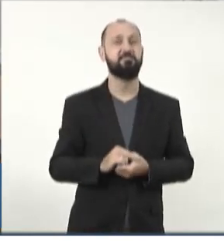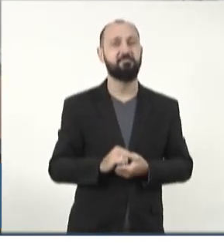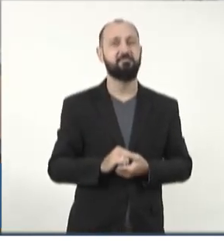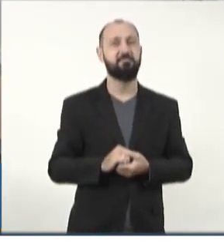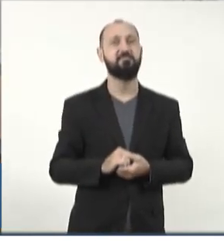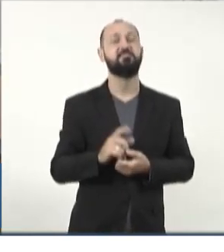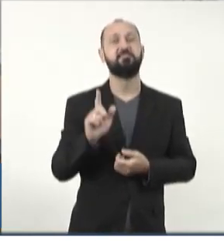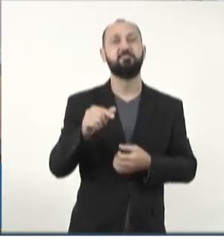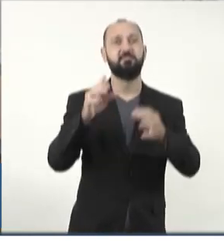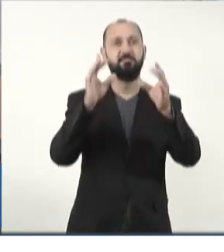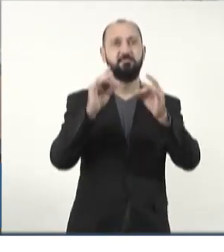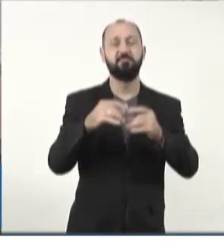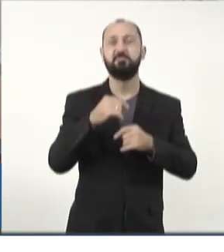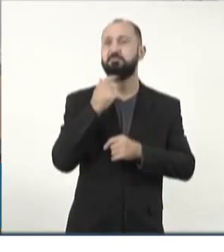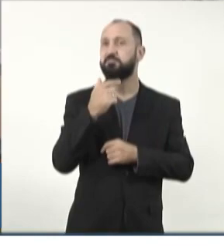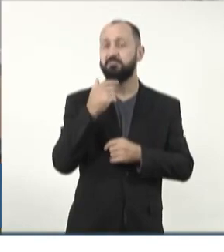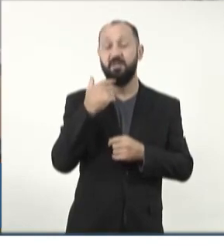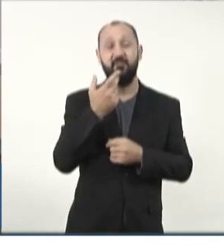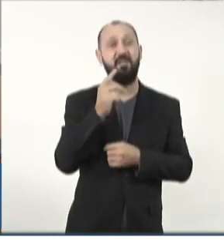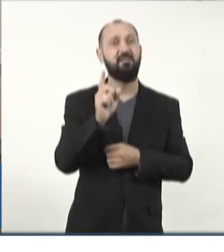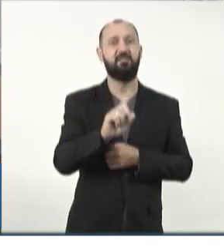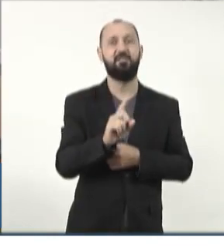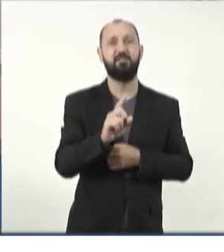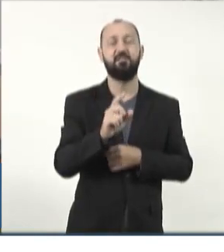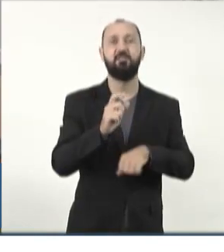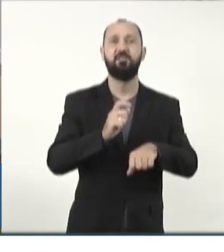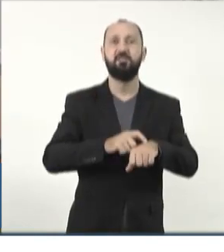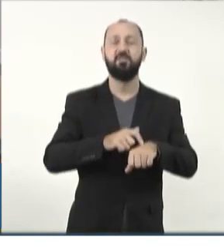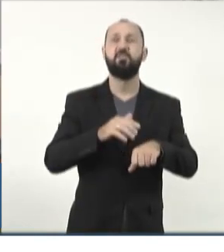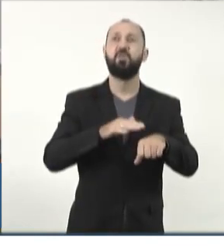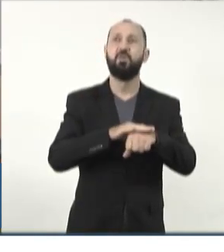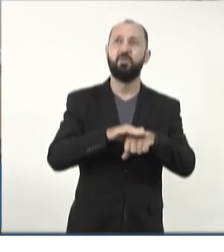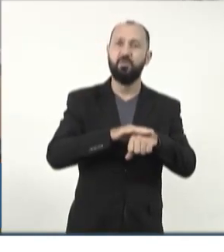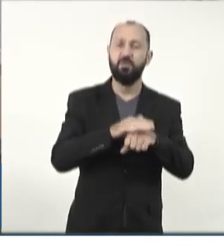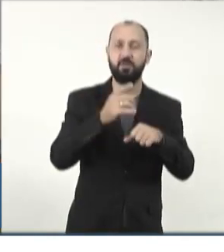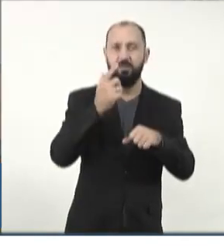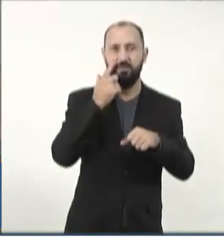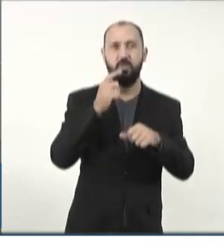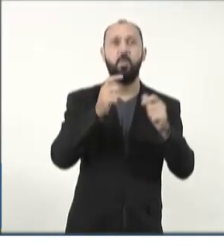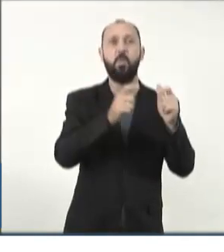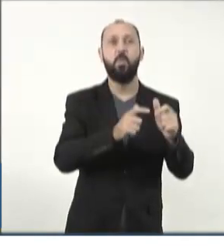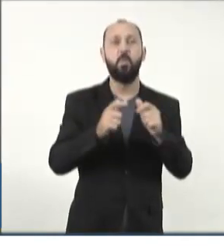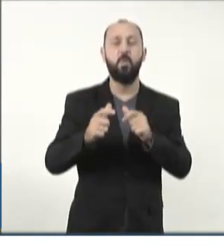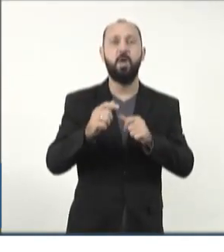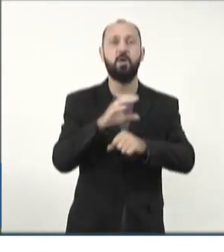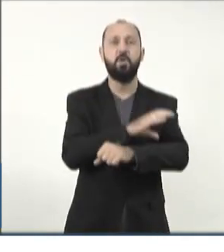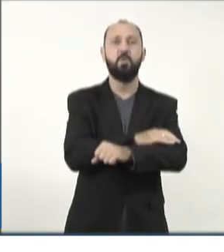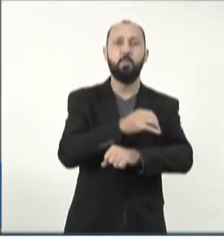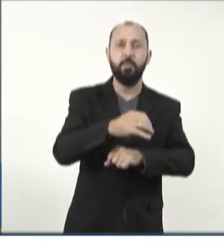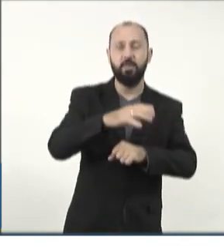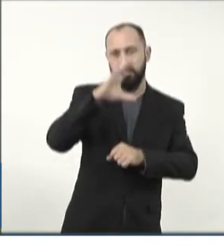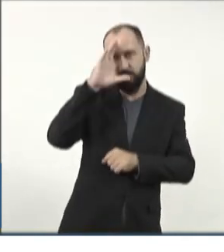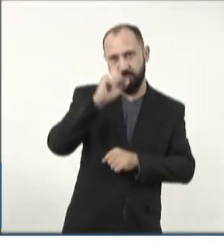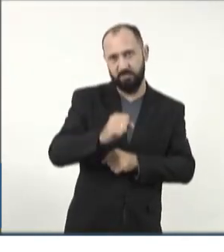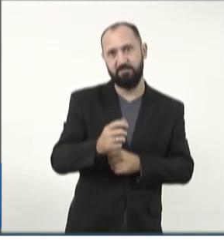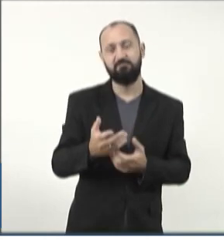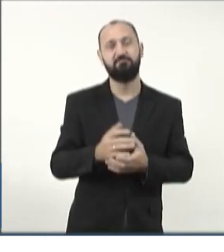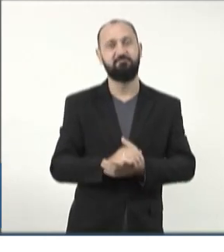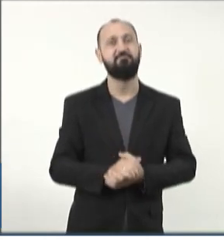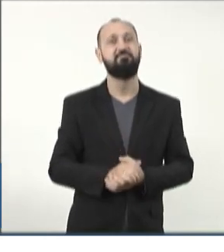Esse é um dos fatores, não dá para negar. E quando a gente vai falar do espaço de poder e de decisão?